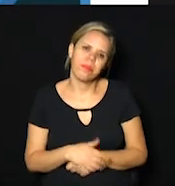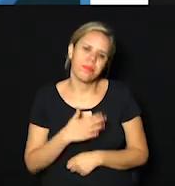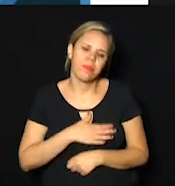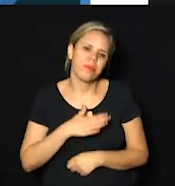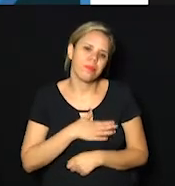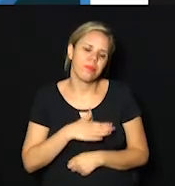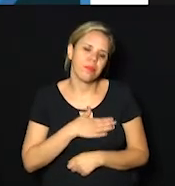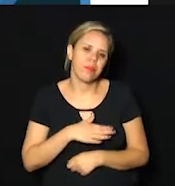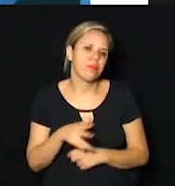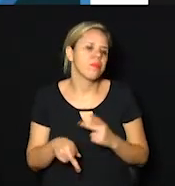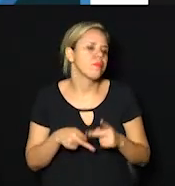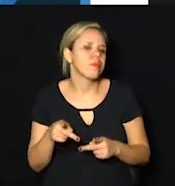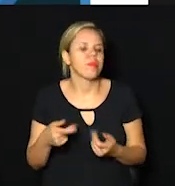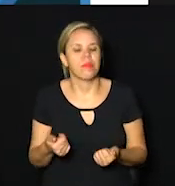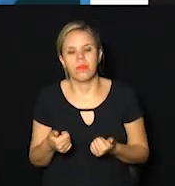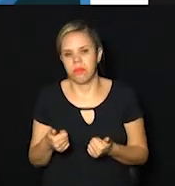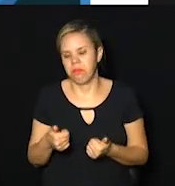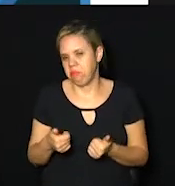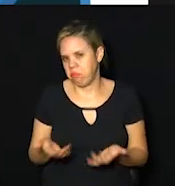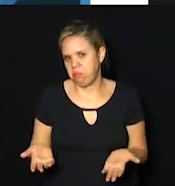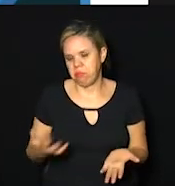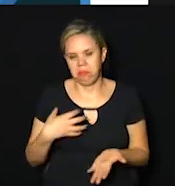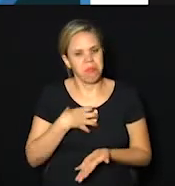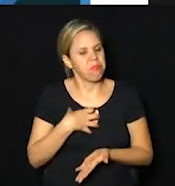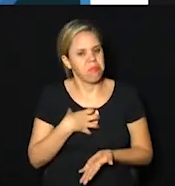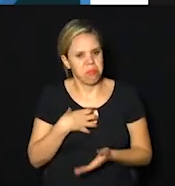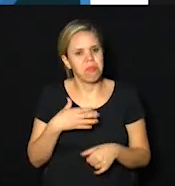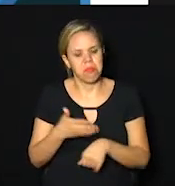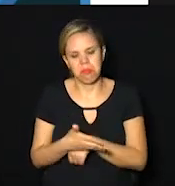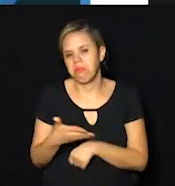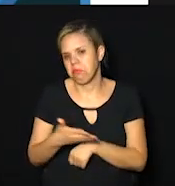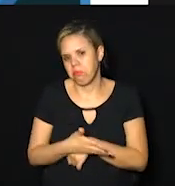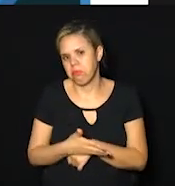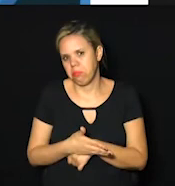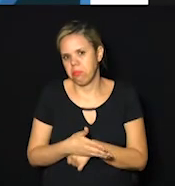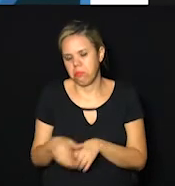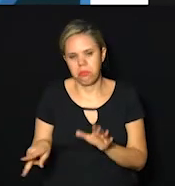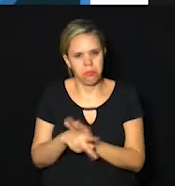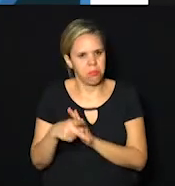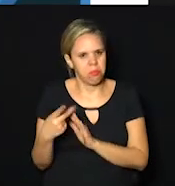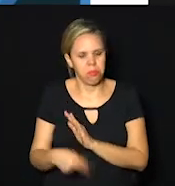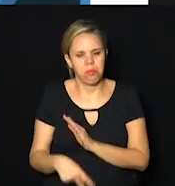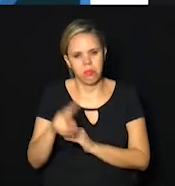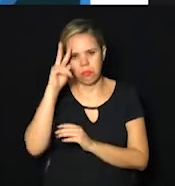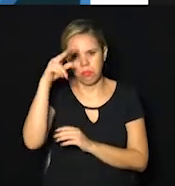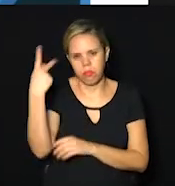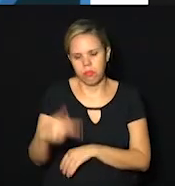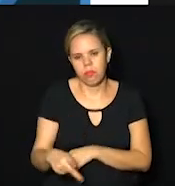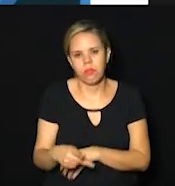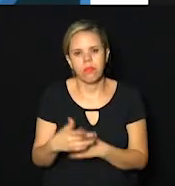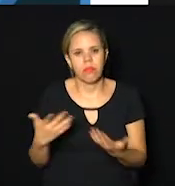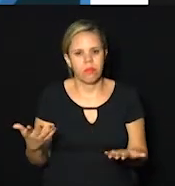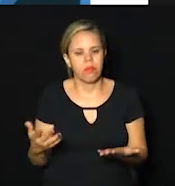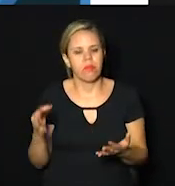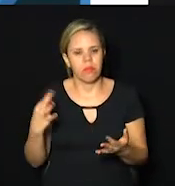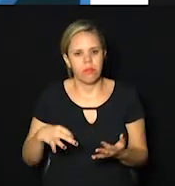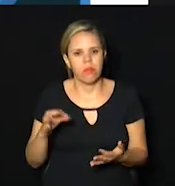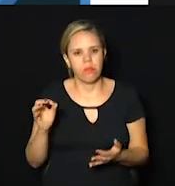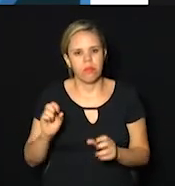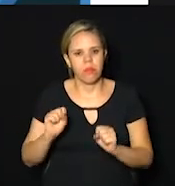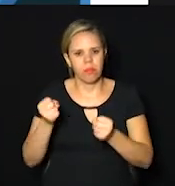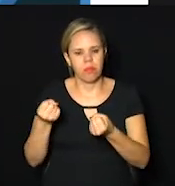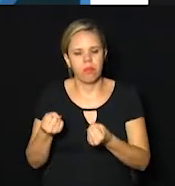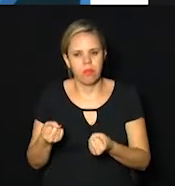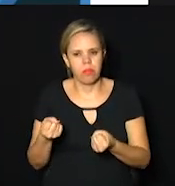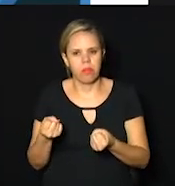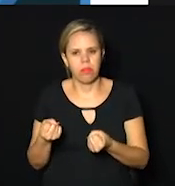tranquilas, quando as pessoas estiverem se sentindo participantes, pertencentes à sua história, com certeza elas vão te defender,